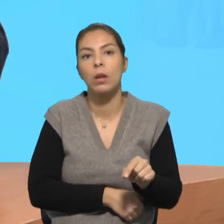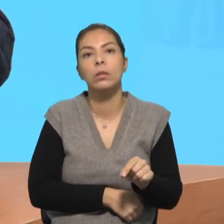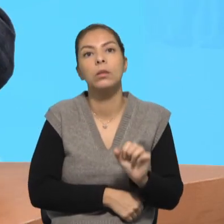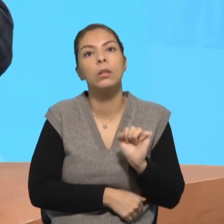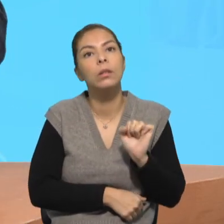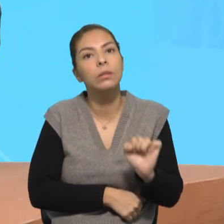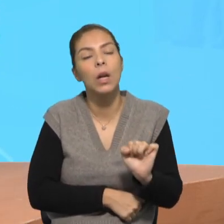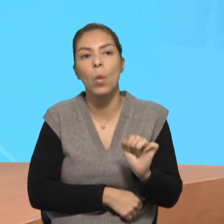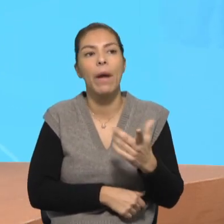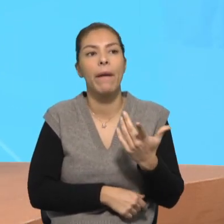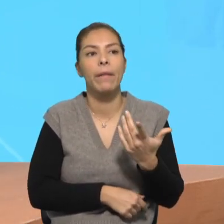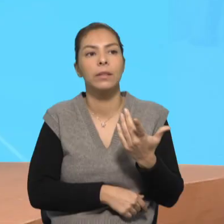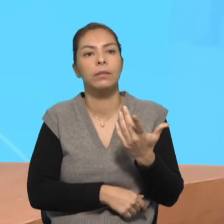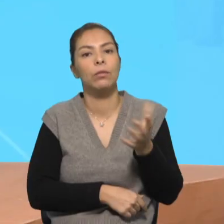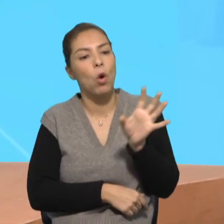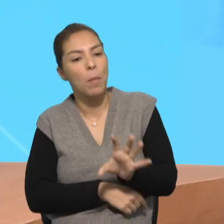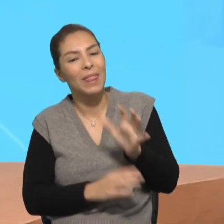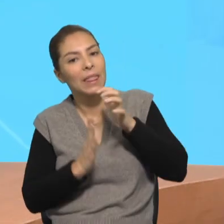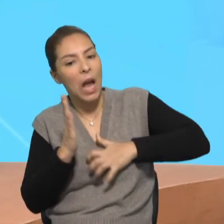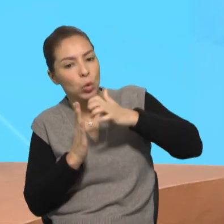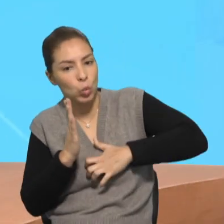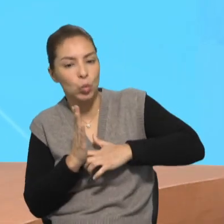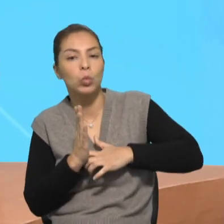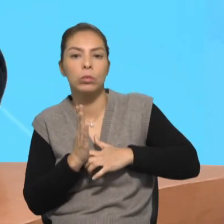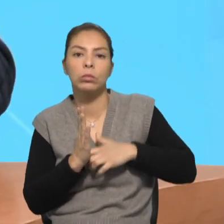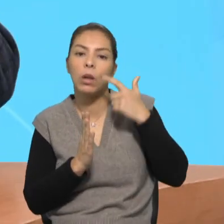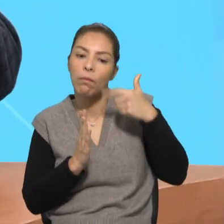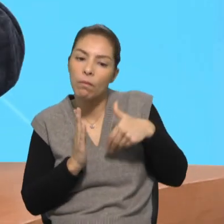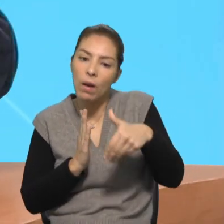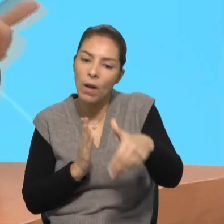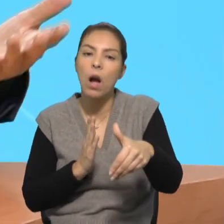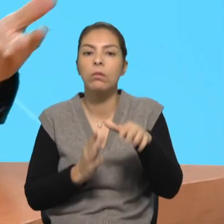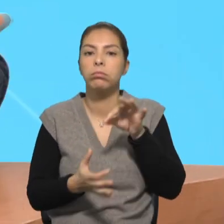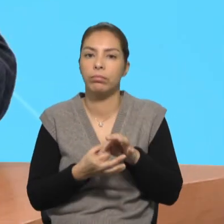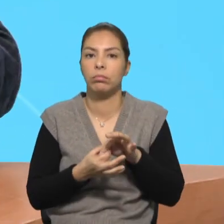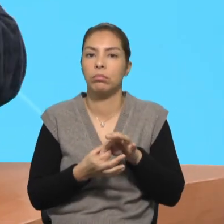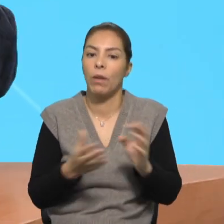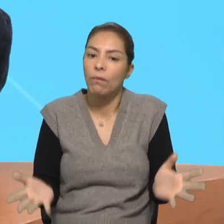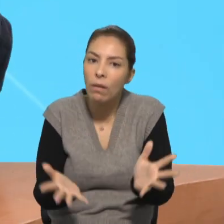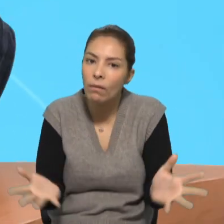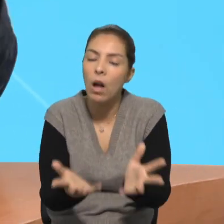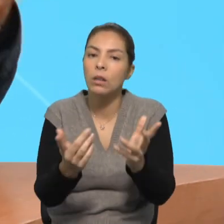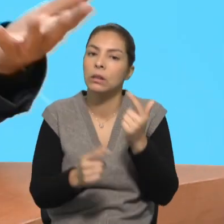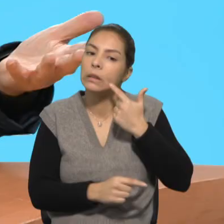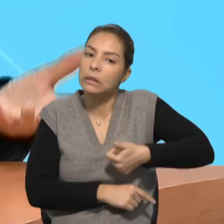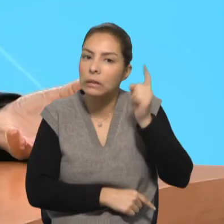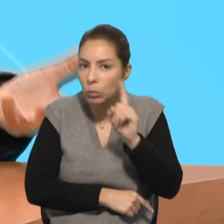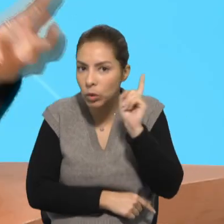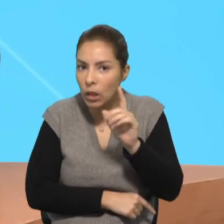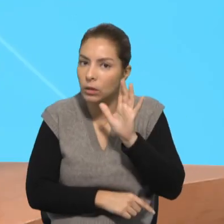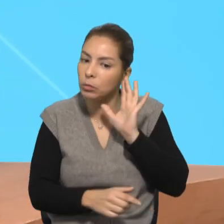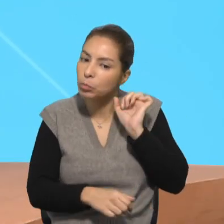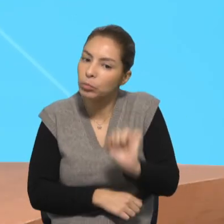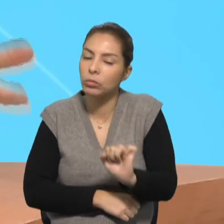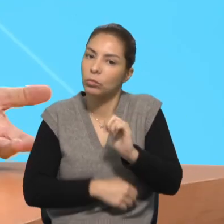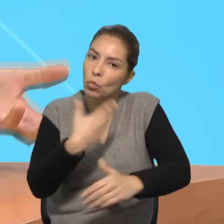não é um ato, ou não é um texto apologético, mas é um texto de louvor. É um texto de glorificação. Da